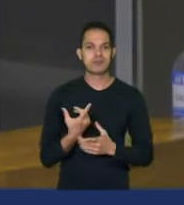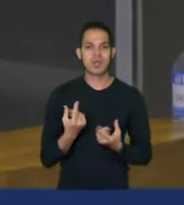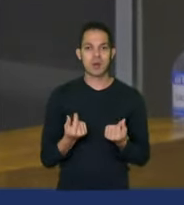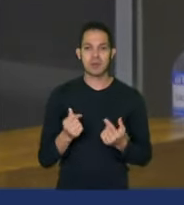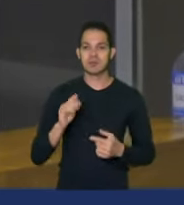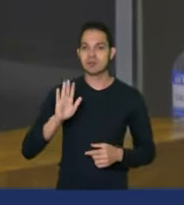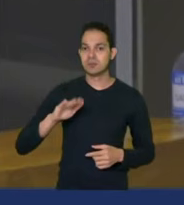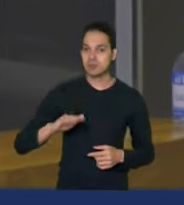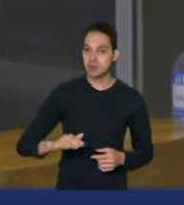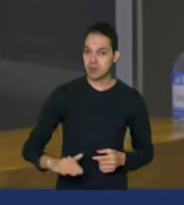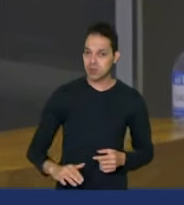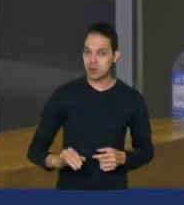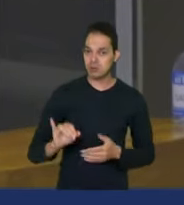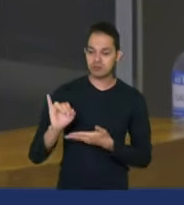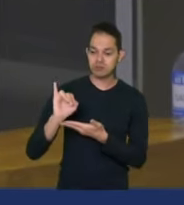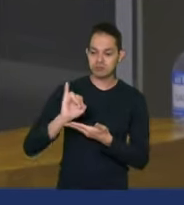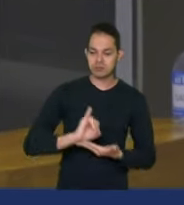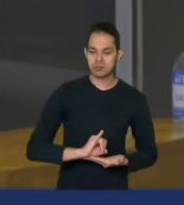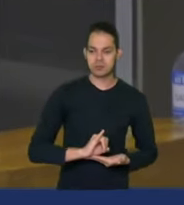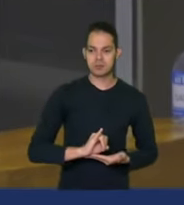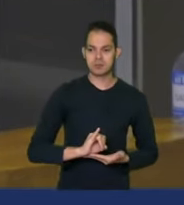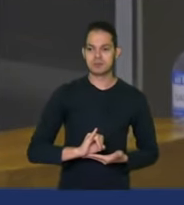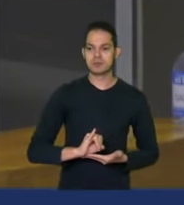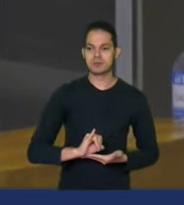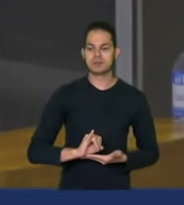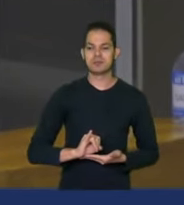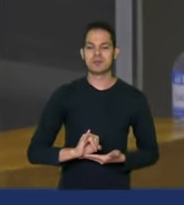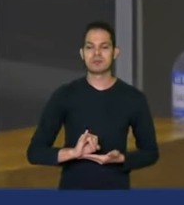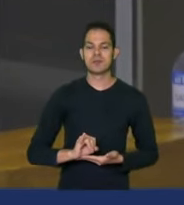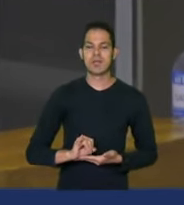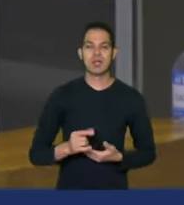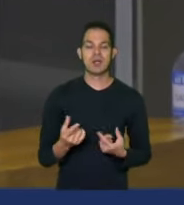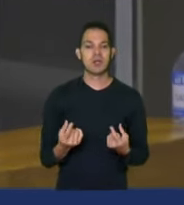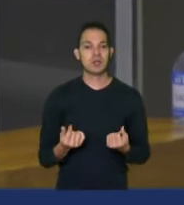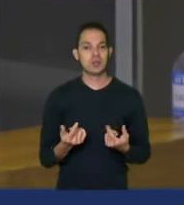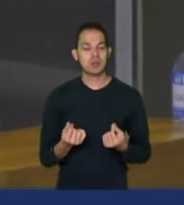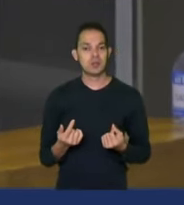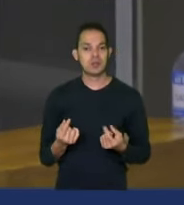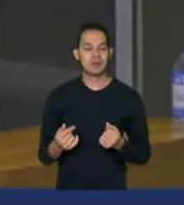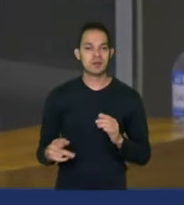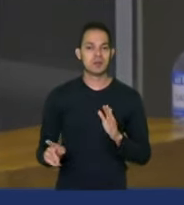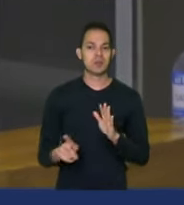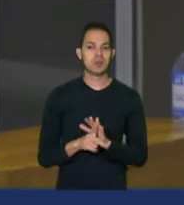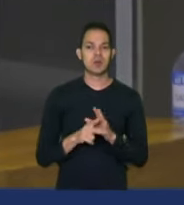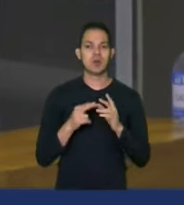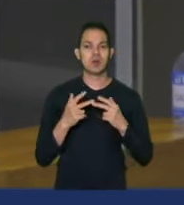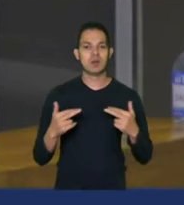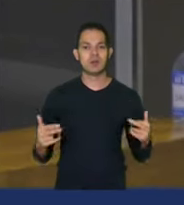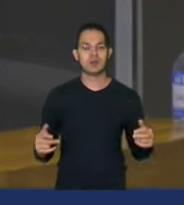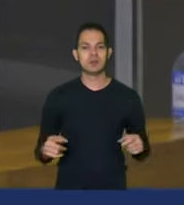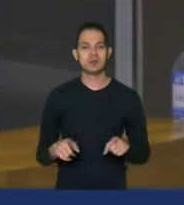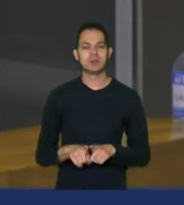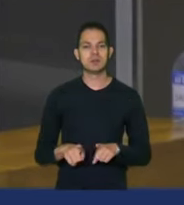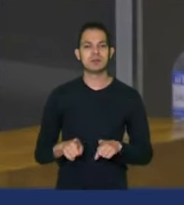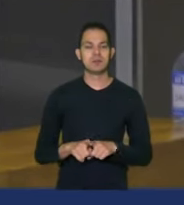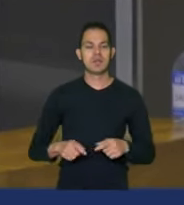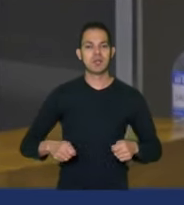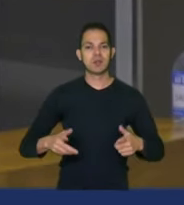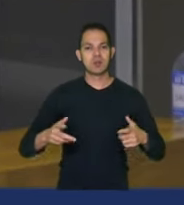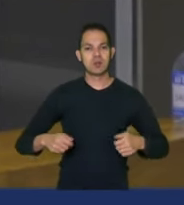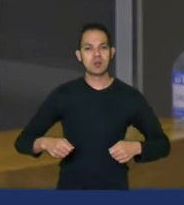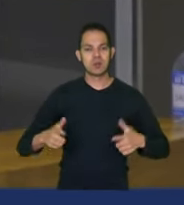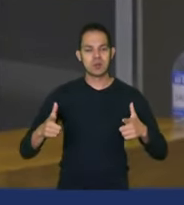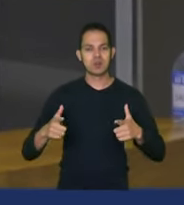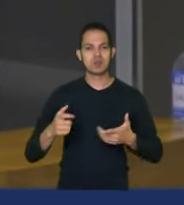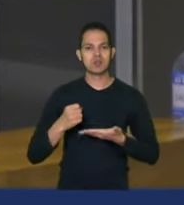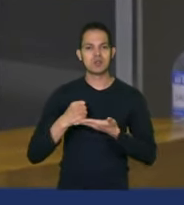os importados, que incluem não só o valor do próprio derivado, mas também o custo de internação, frete e